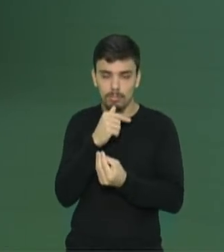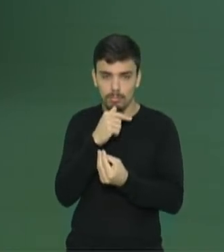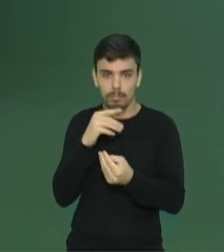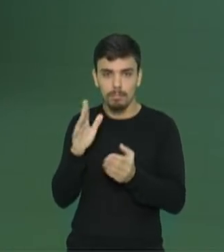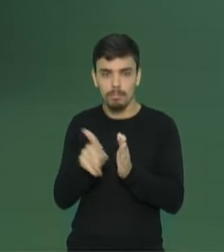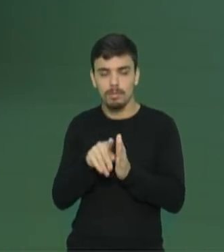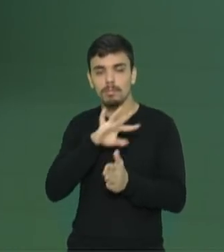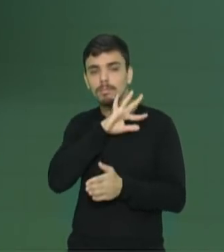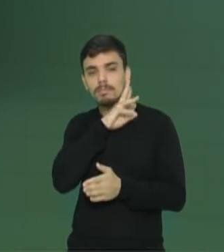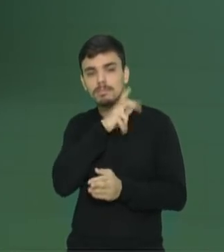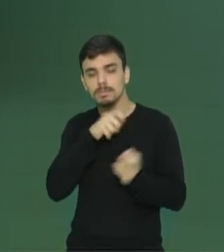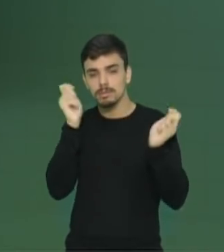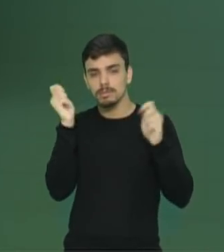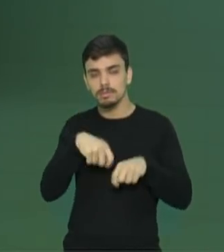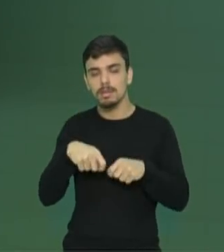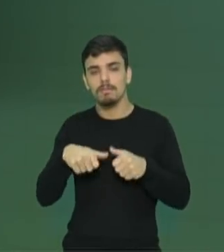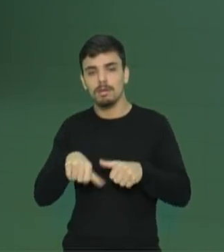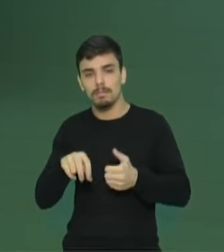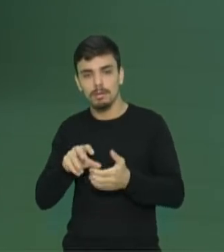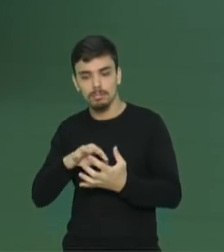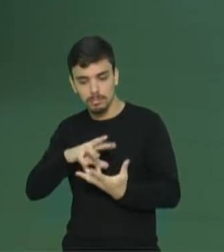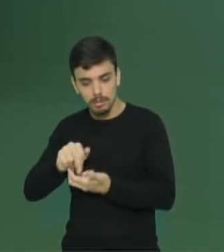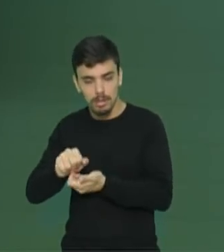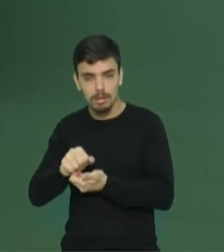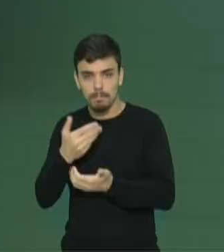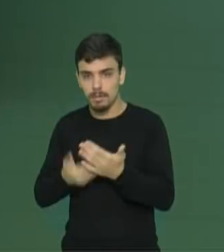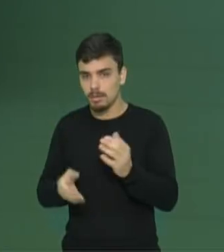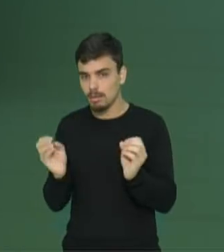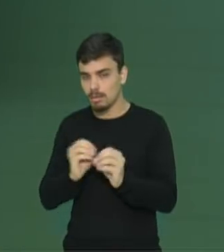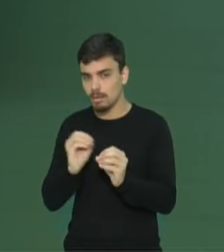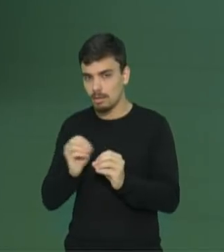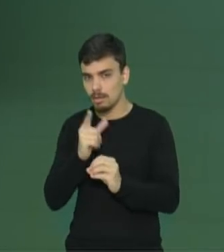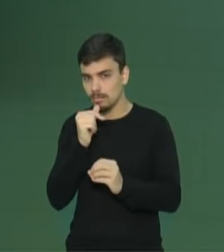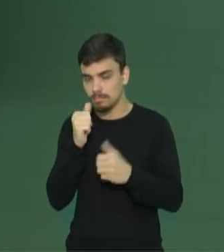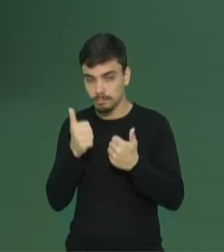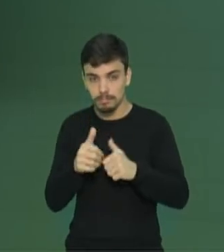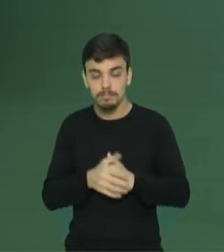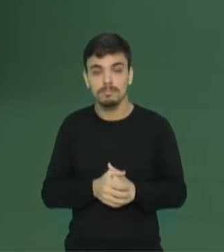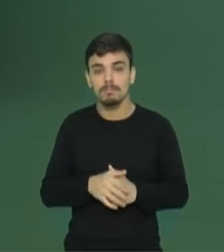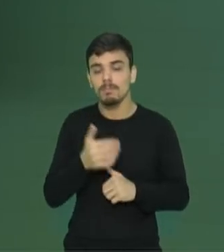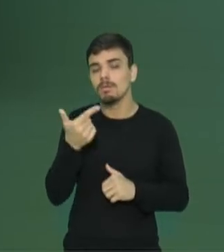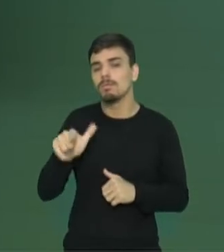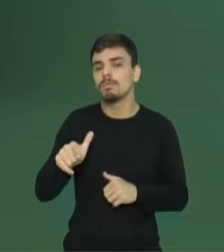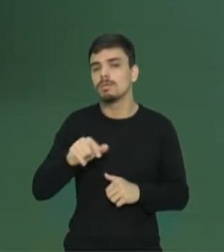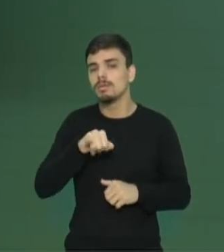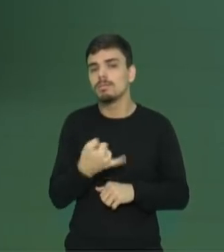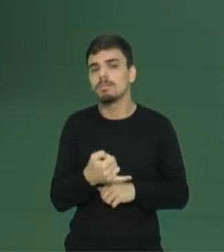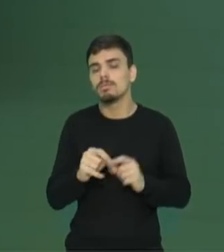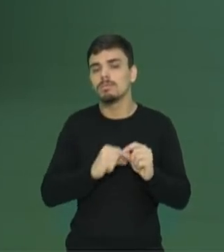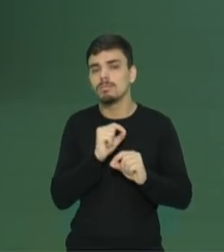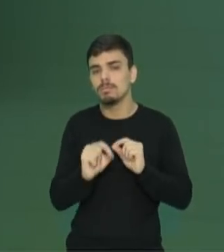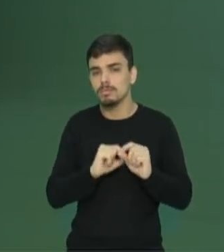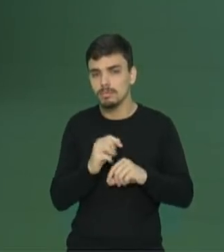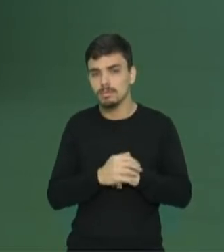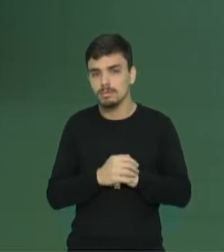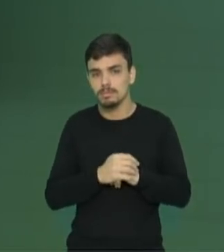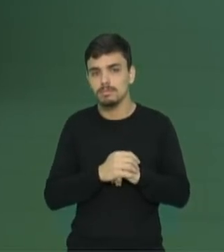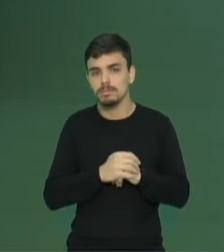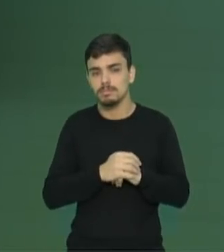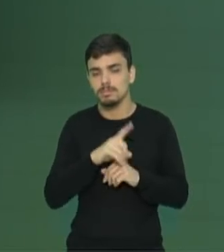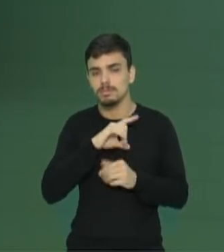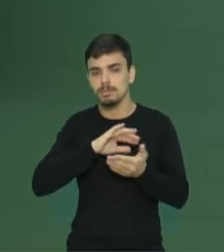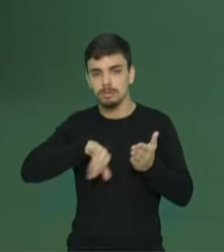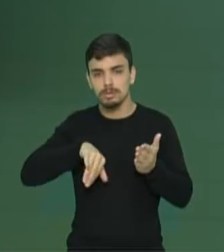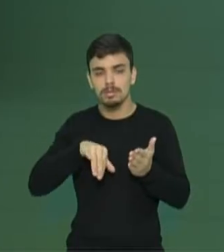fique mais tempo em terra sem perder água. Outra vantagem, a maneira deles jogarem resíduos fora. Eles